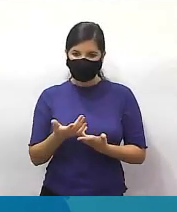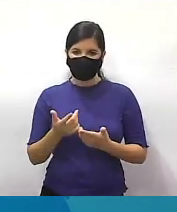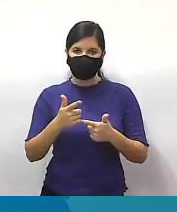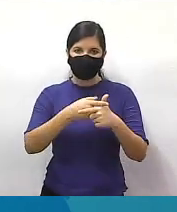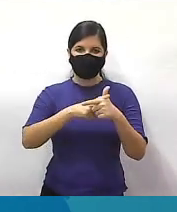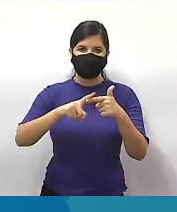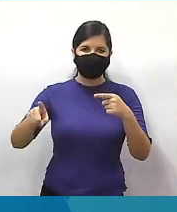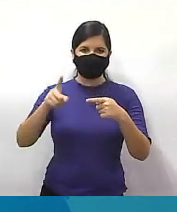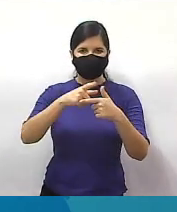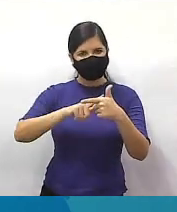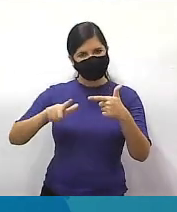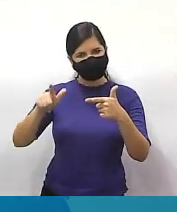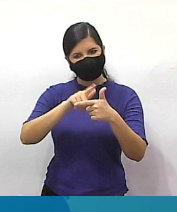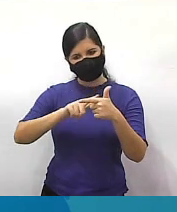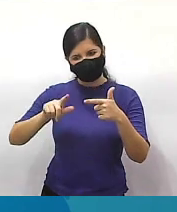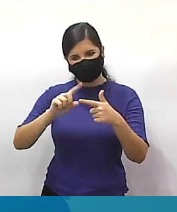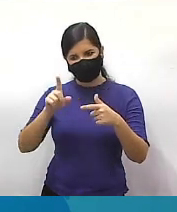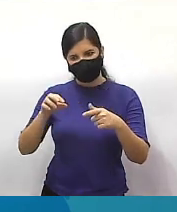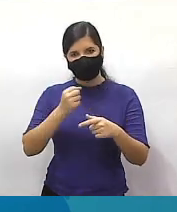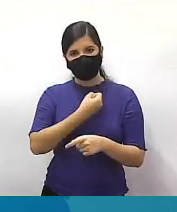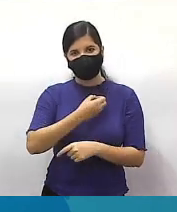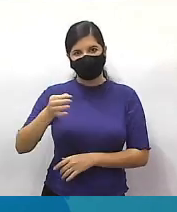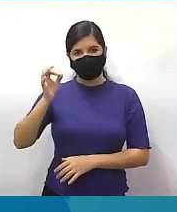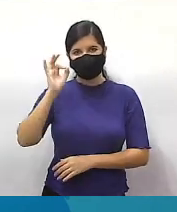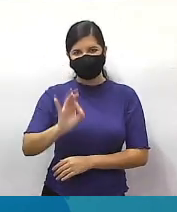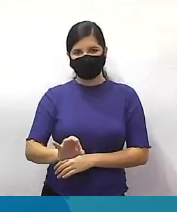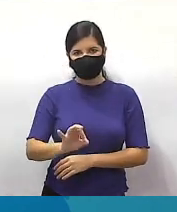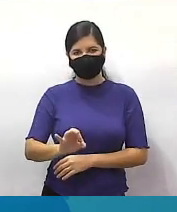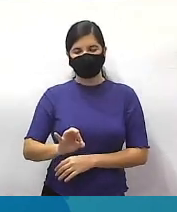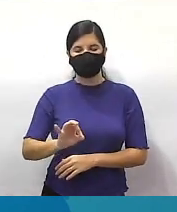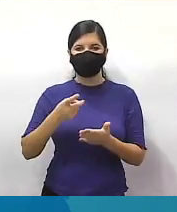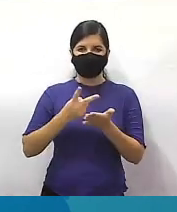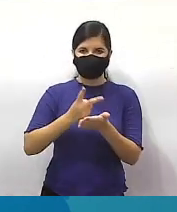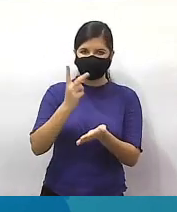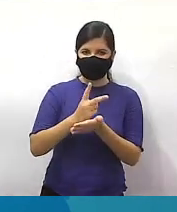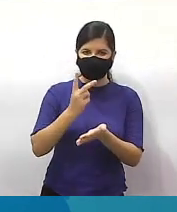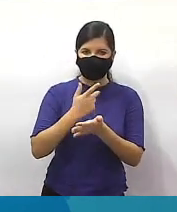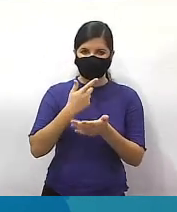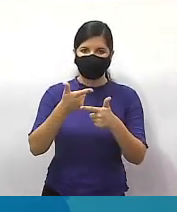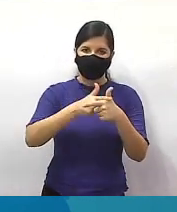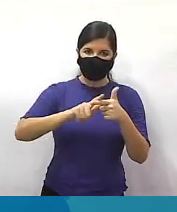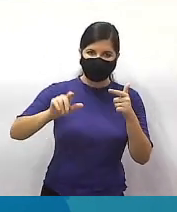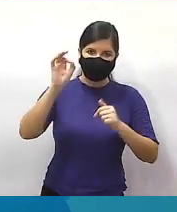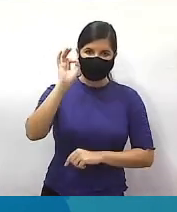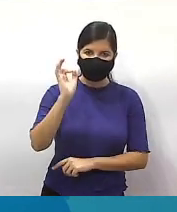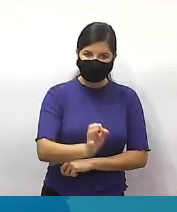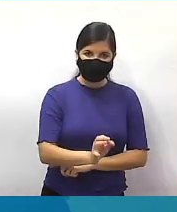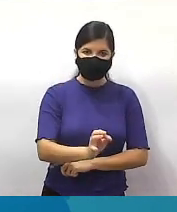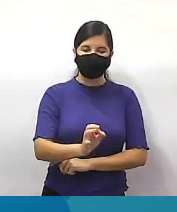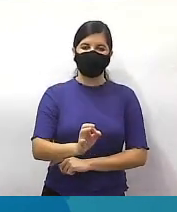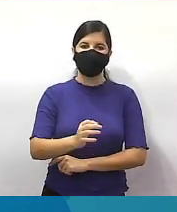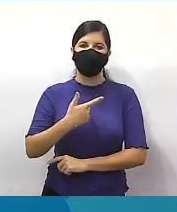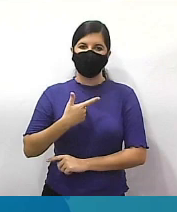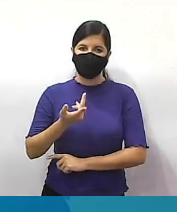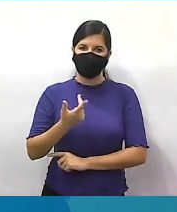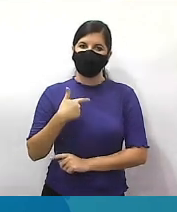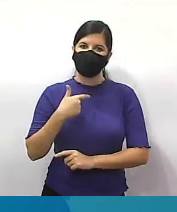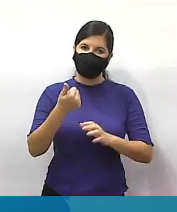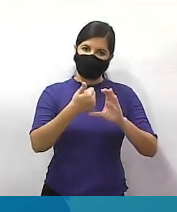divisão, segundo o primeiro, que seja exata. Aí a gente está falando sempre de uma divisão exata, que a gente vai ver